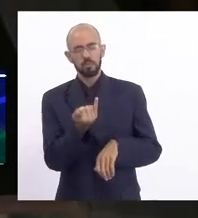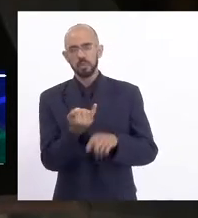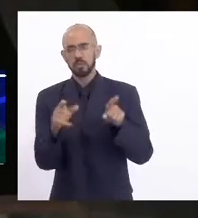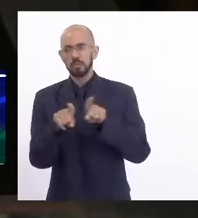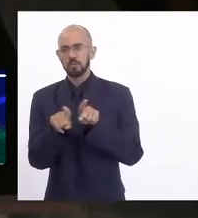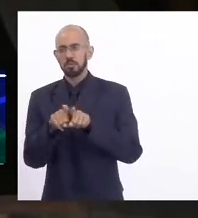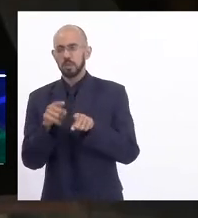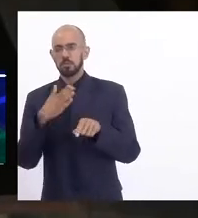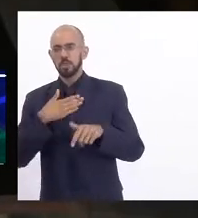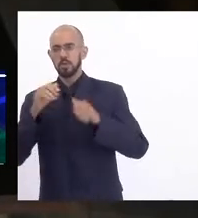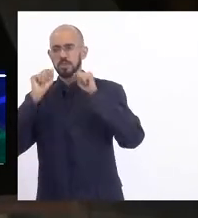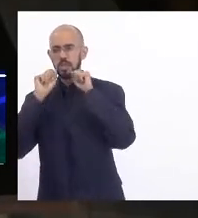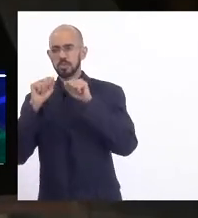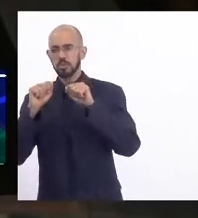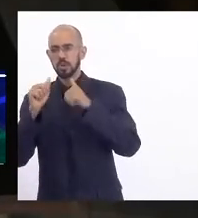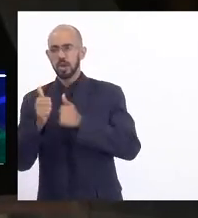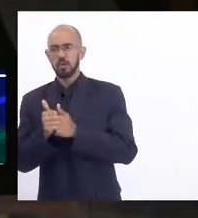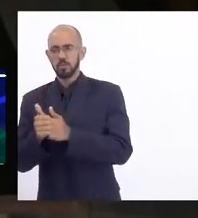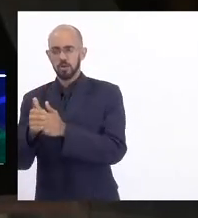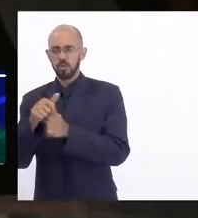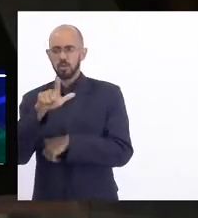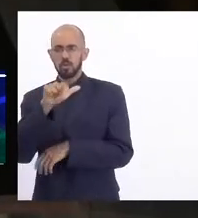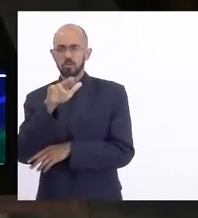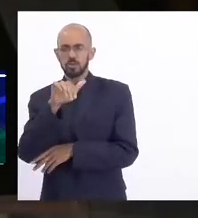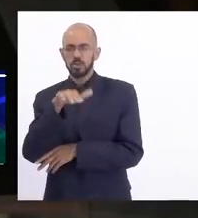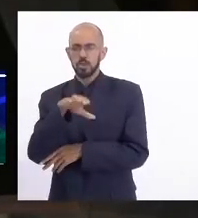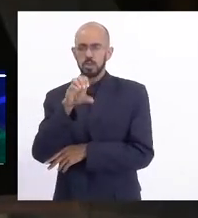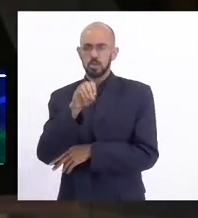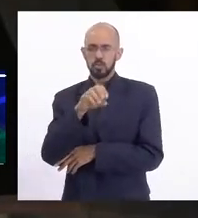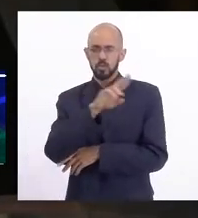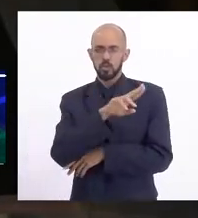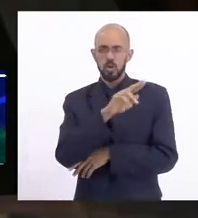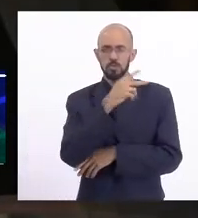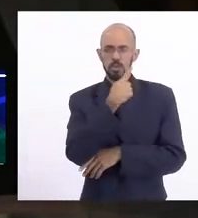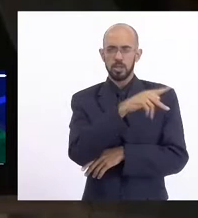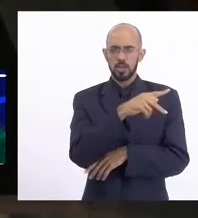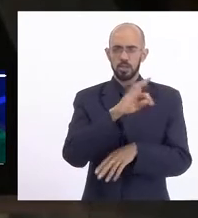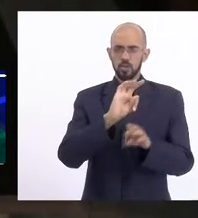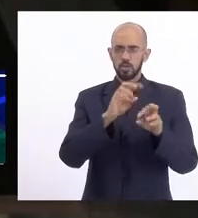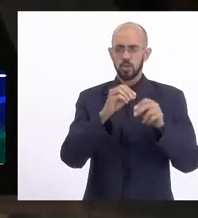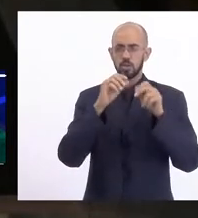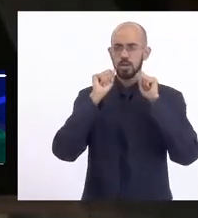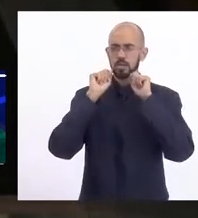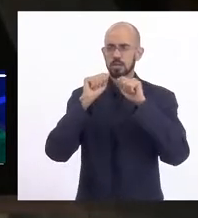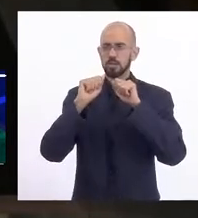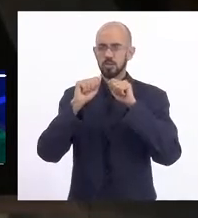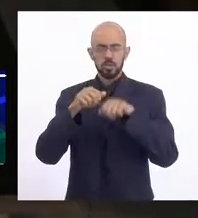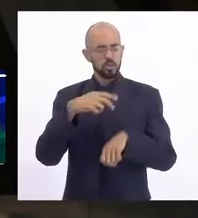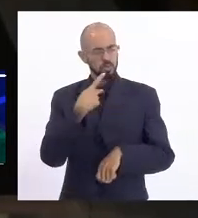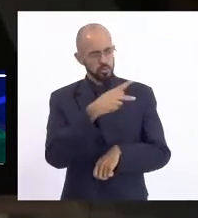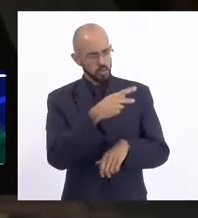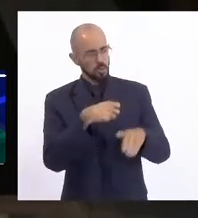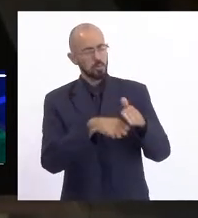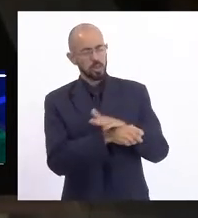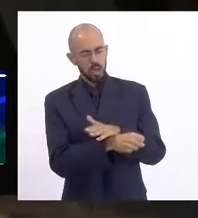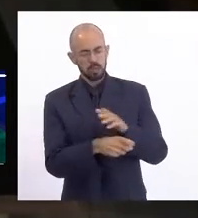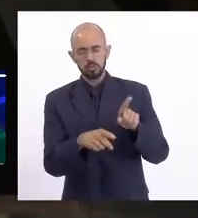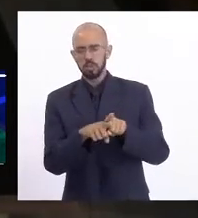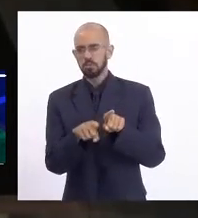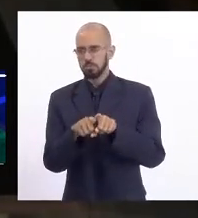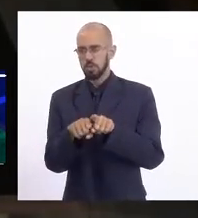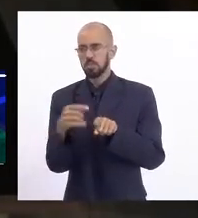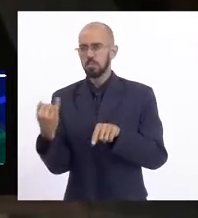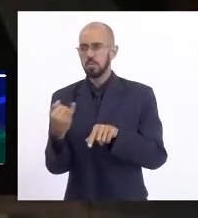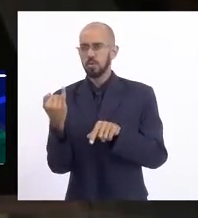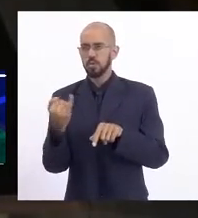que me acompanhou na CPI, Luciano Mendonça, em nome dele, toda a assessoria da CPI, do seu mandato, dos outros mandatos, que foram